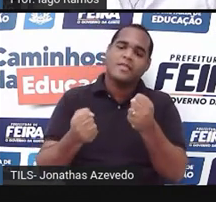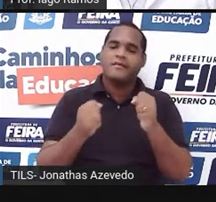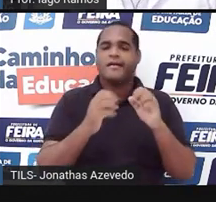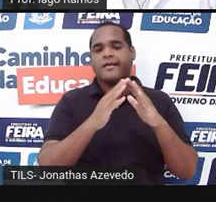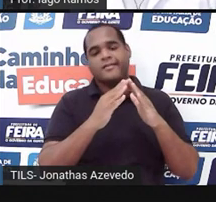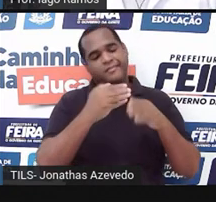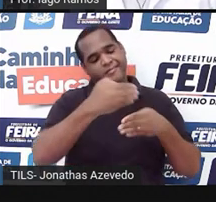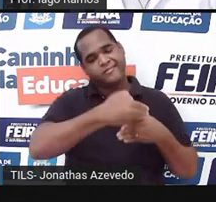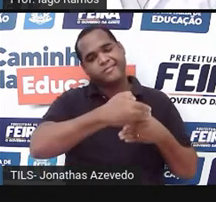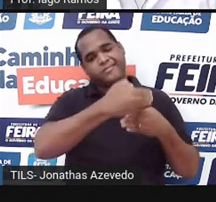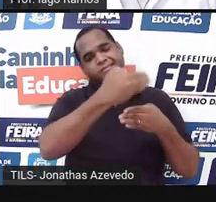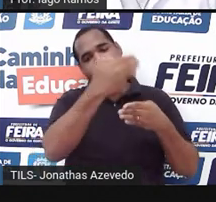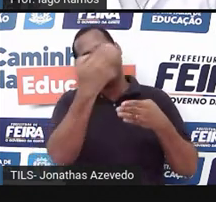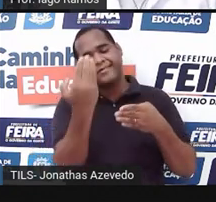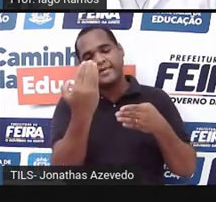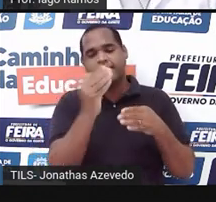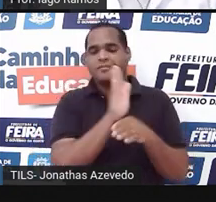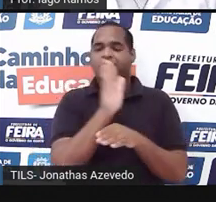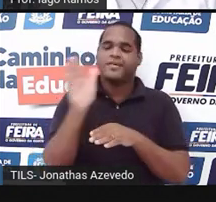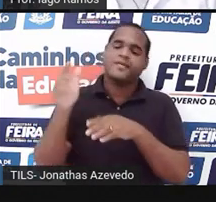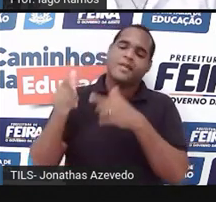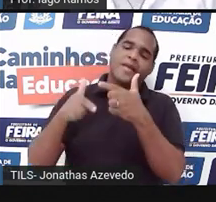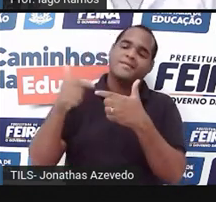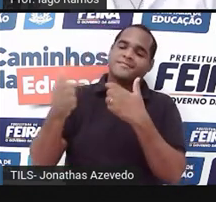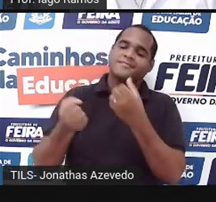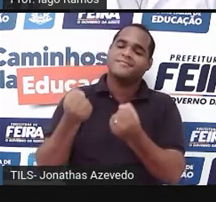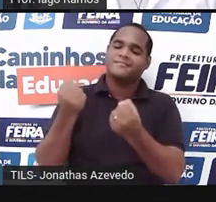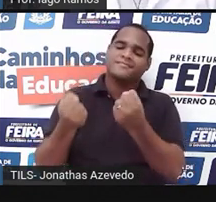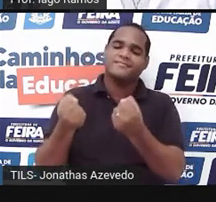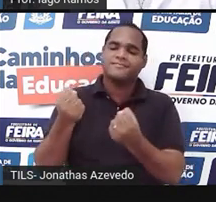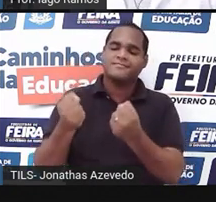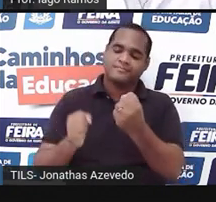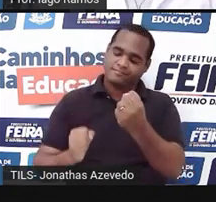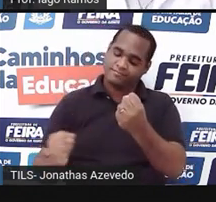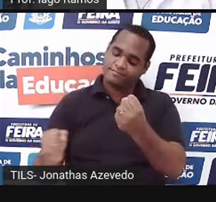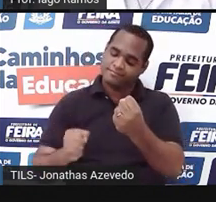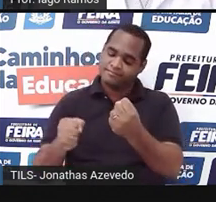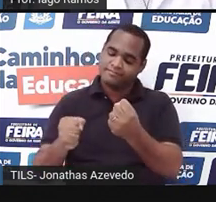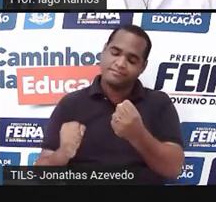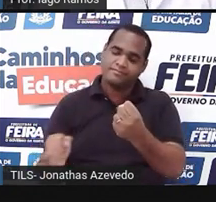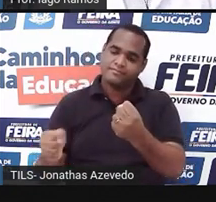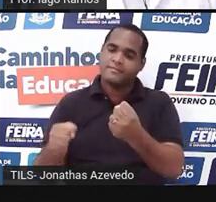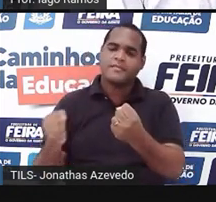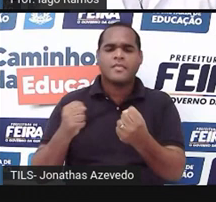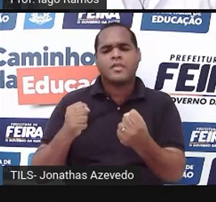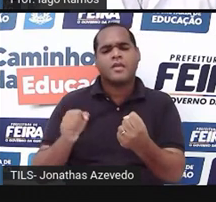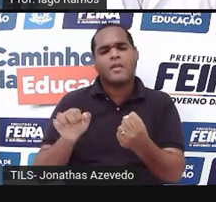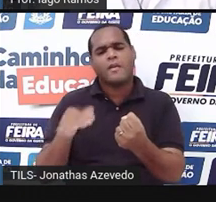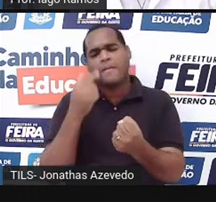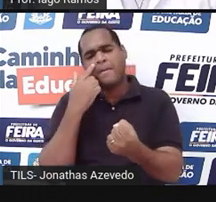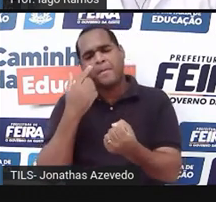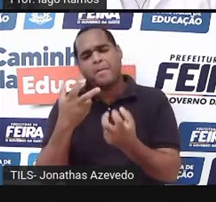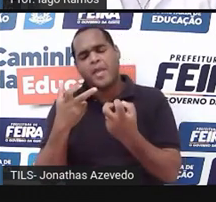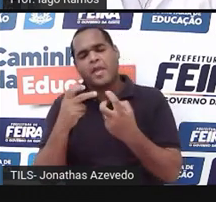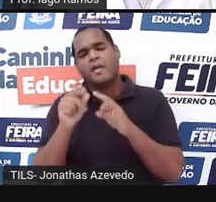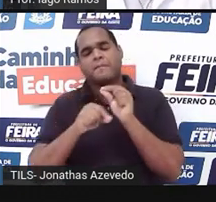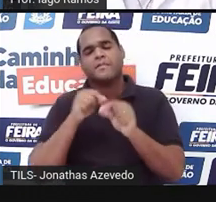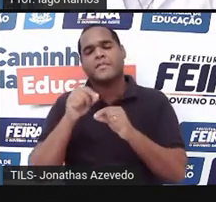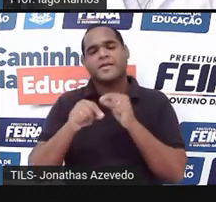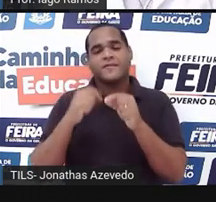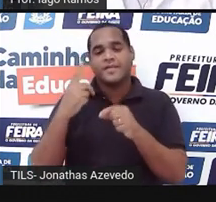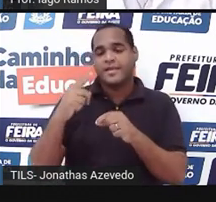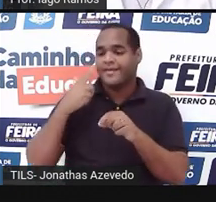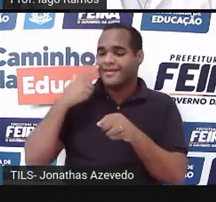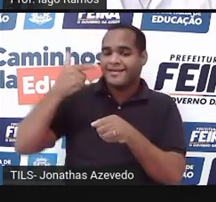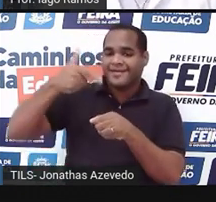E aí quando você entrou no seu carro que começou a dirigir você percebeu né E você precisava